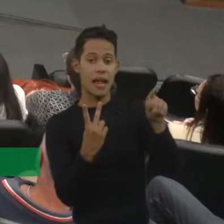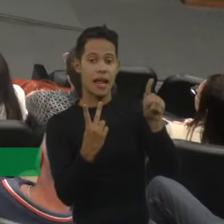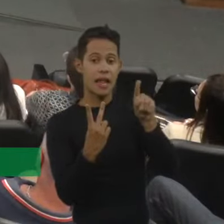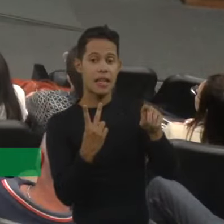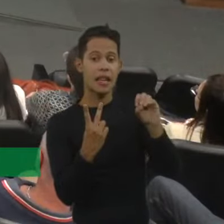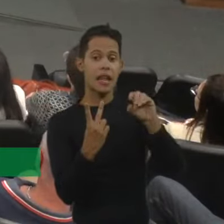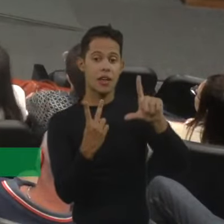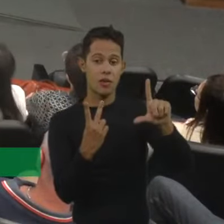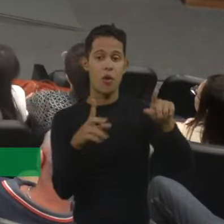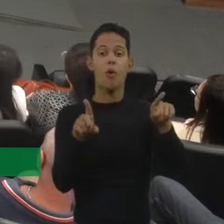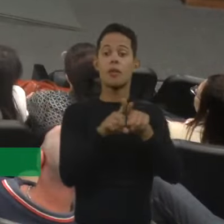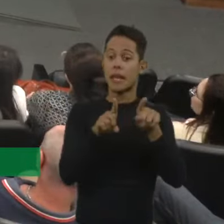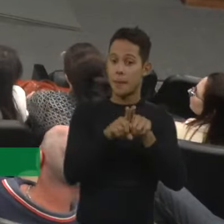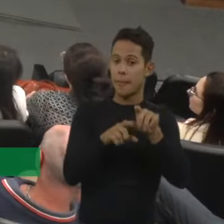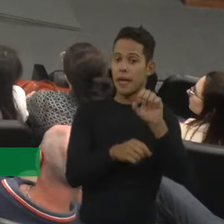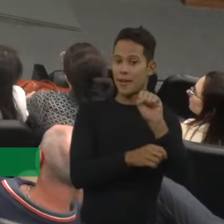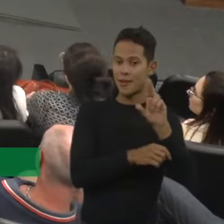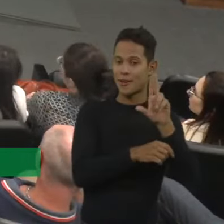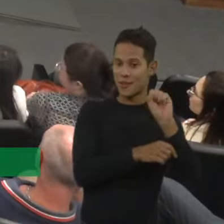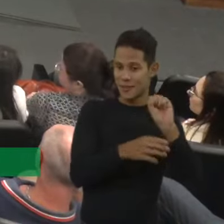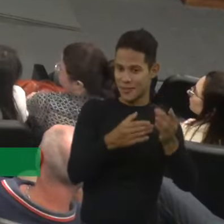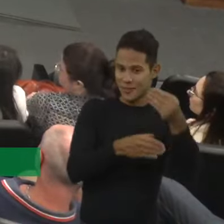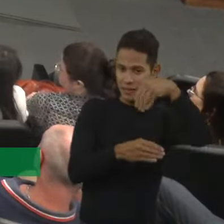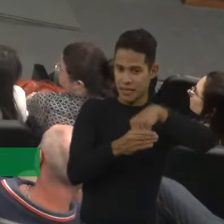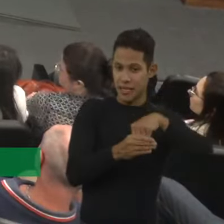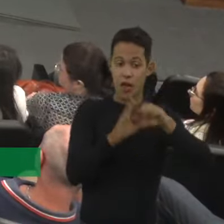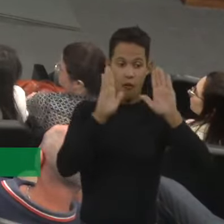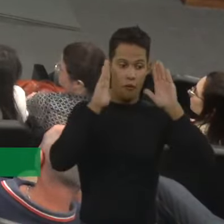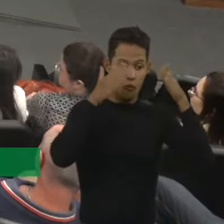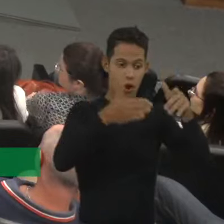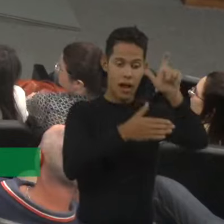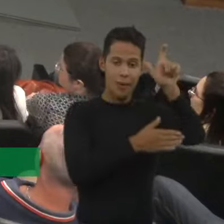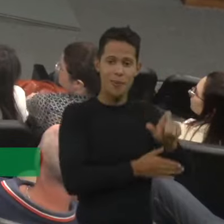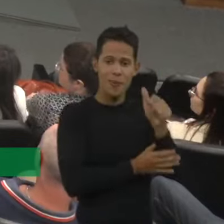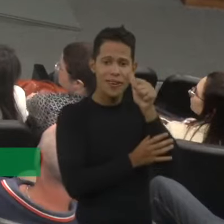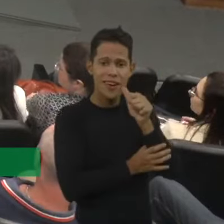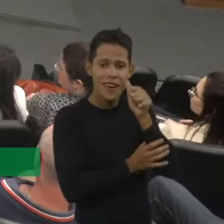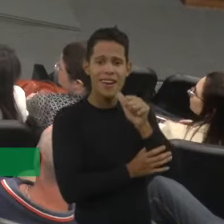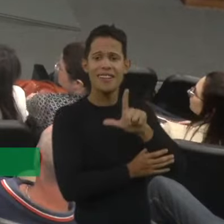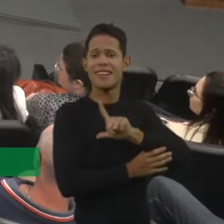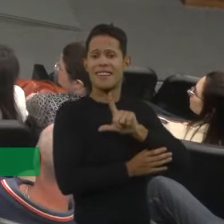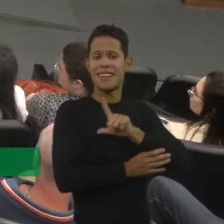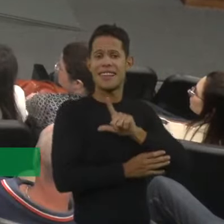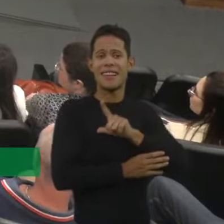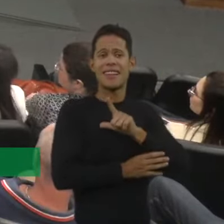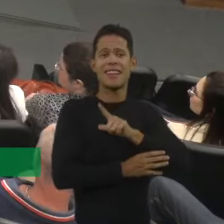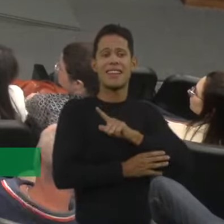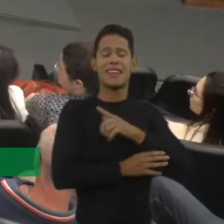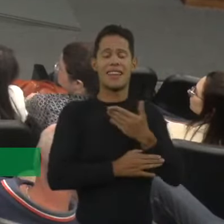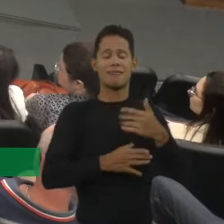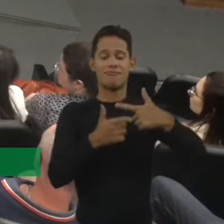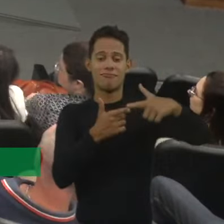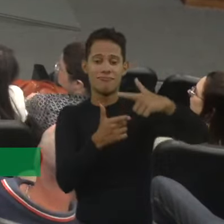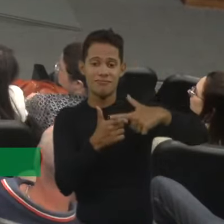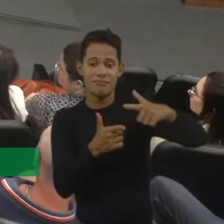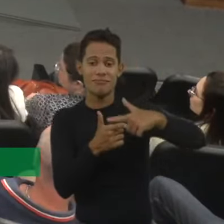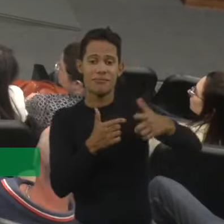eles, principalmente para as mulheres, têm bastante efeito colateral. Um dos principais é o que a gente chama